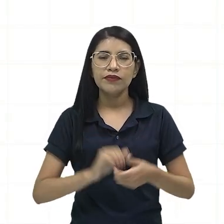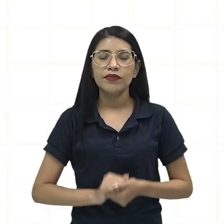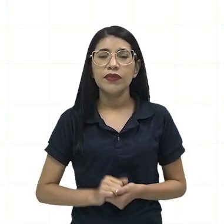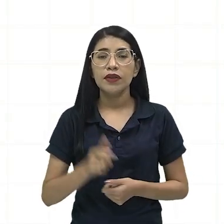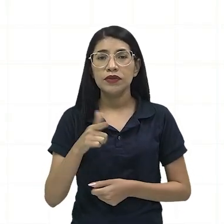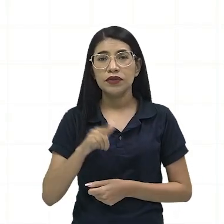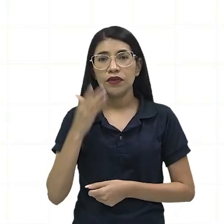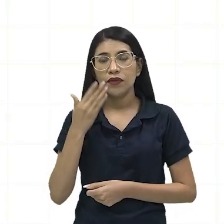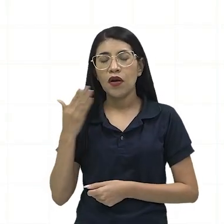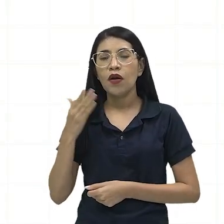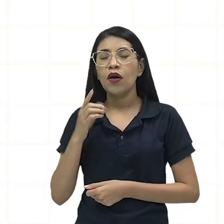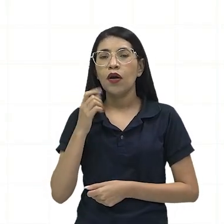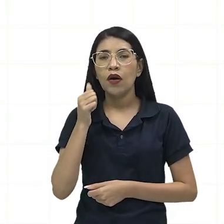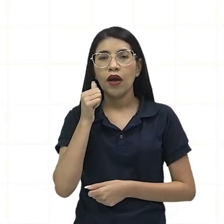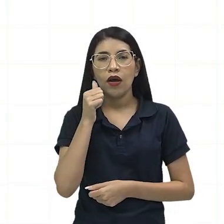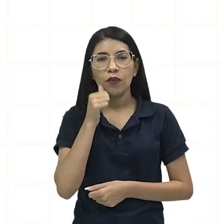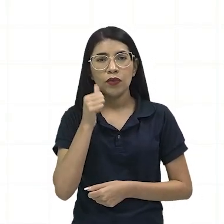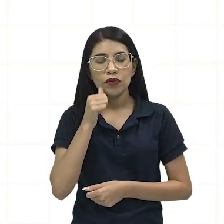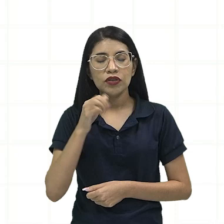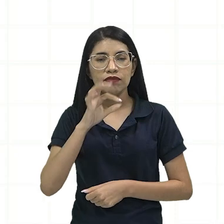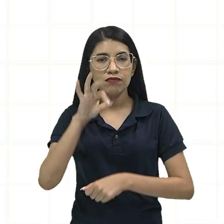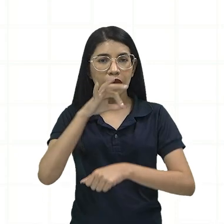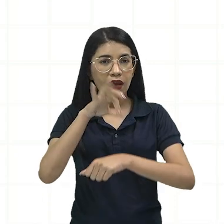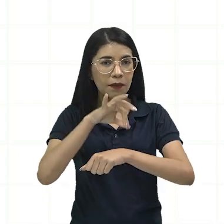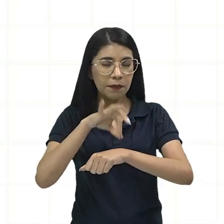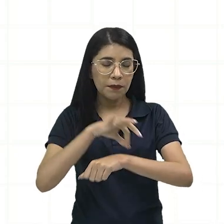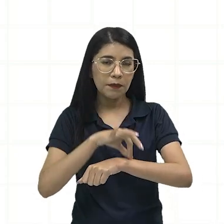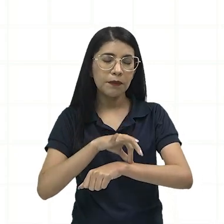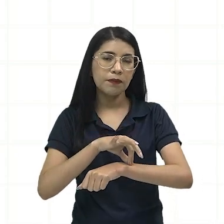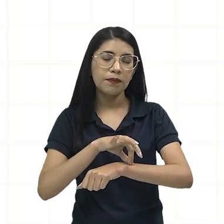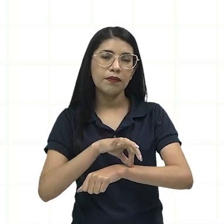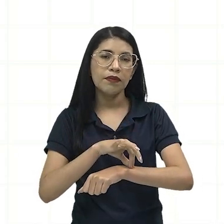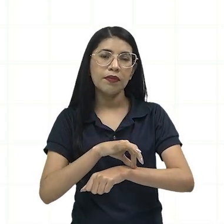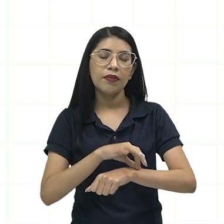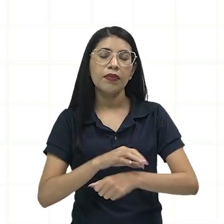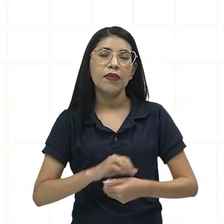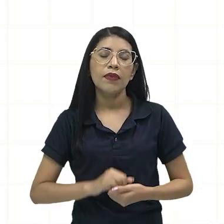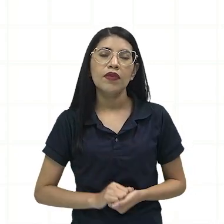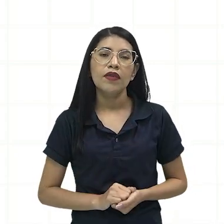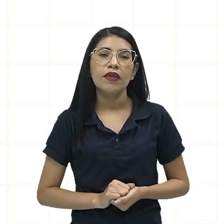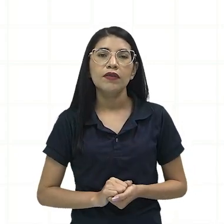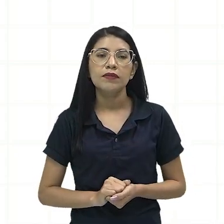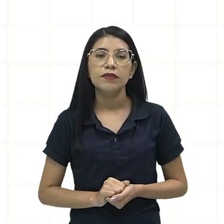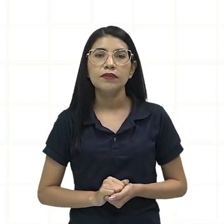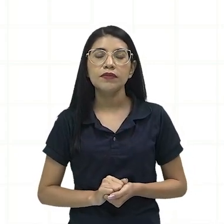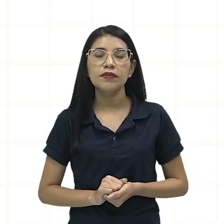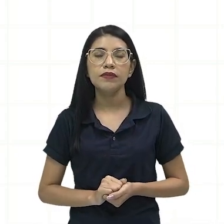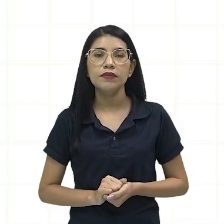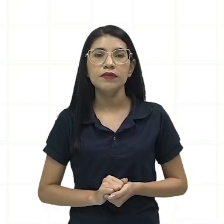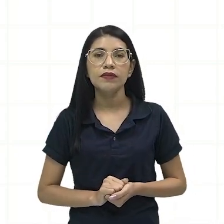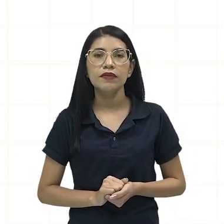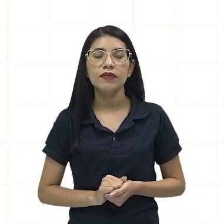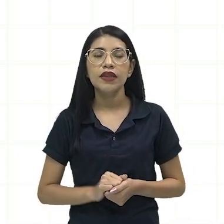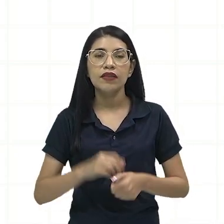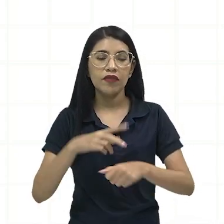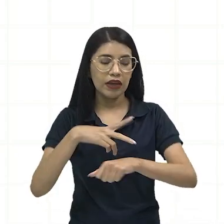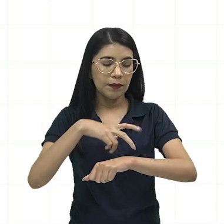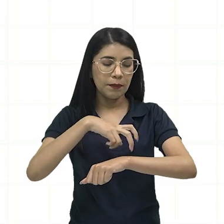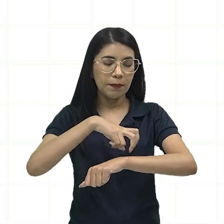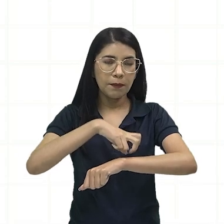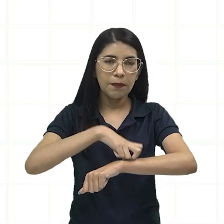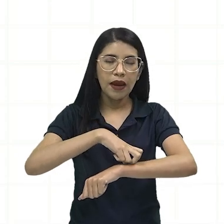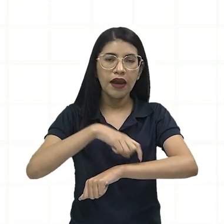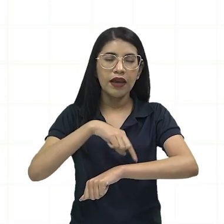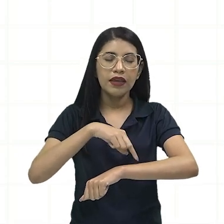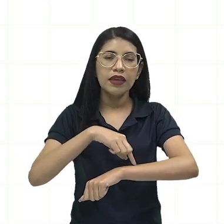aí uma fêmea do mosquito que vai picar uma pessoa e vai injetar